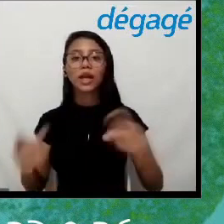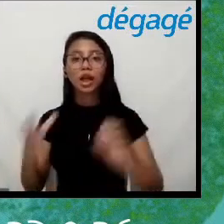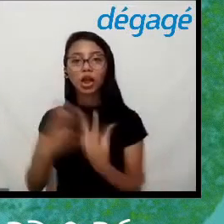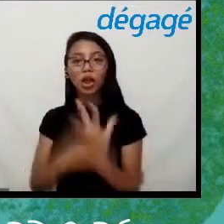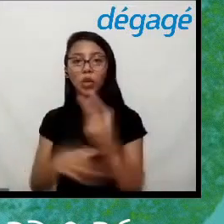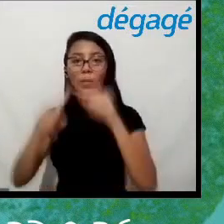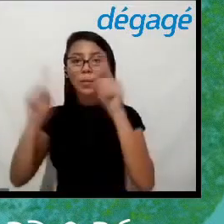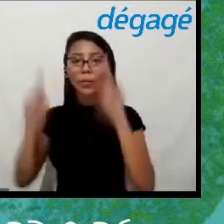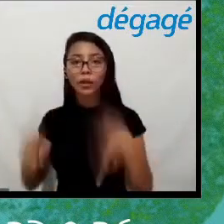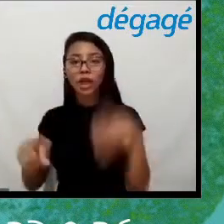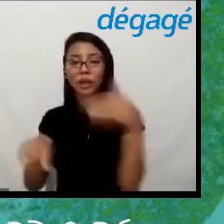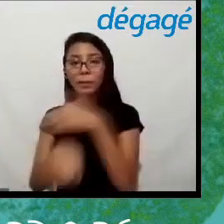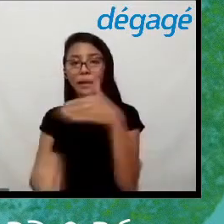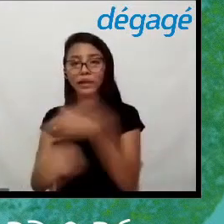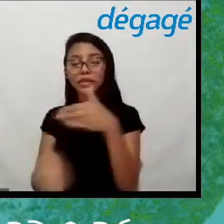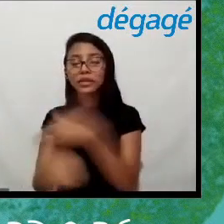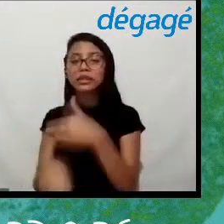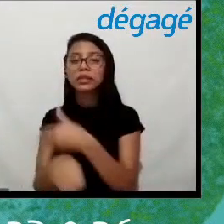Arte Acessível.